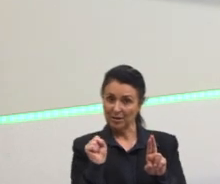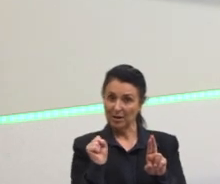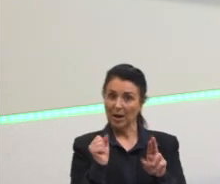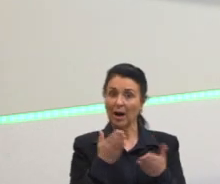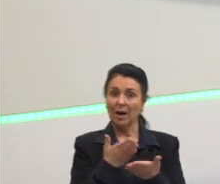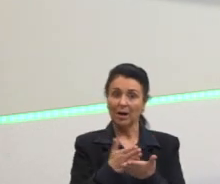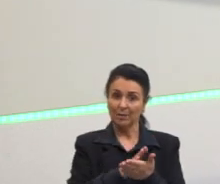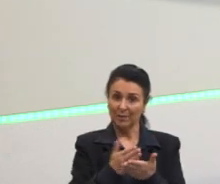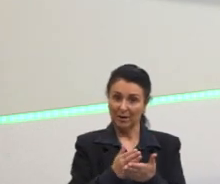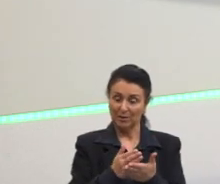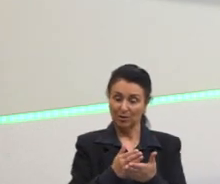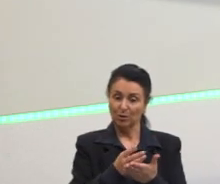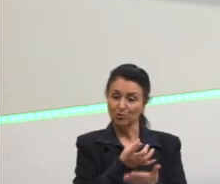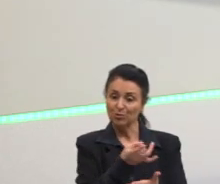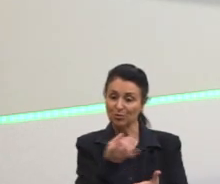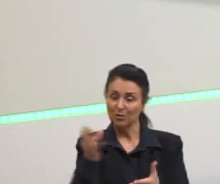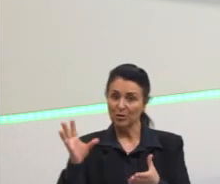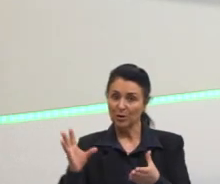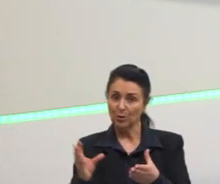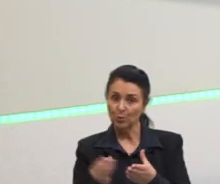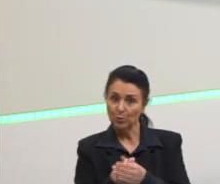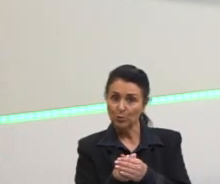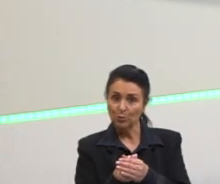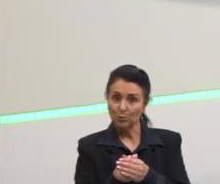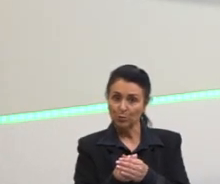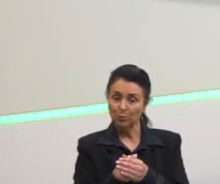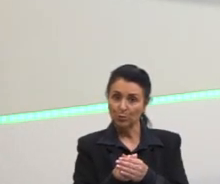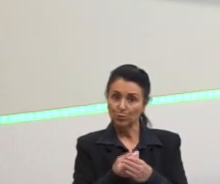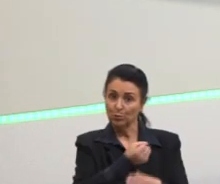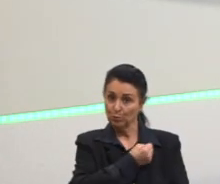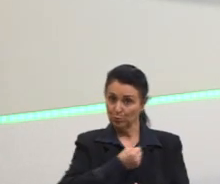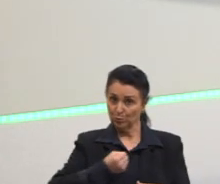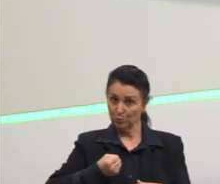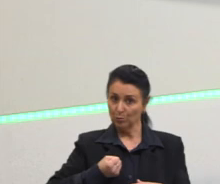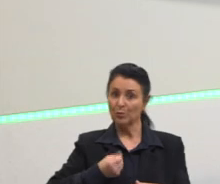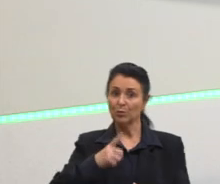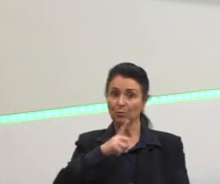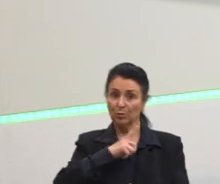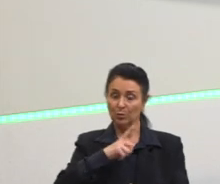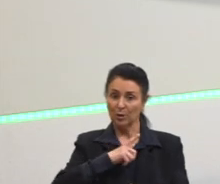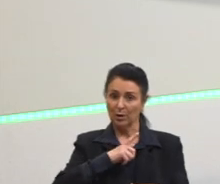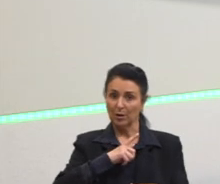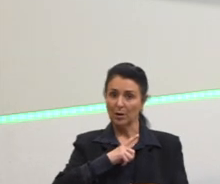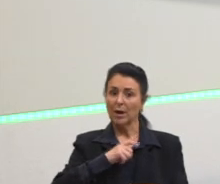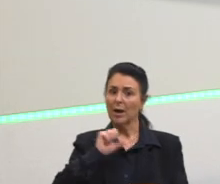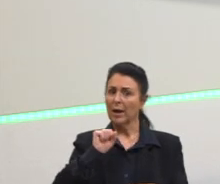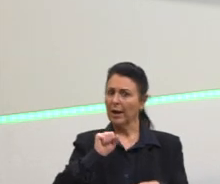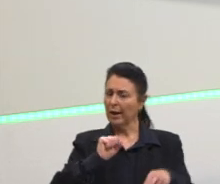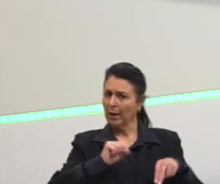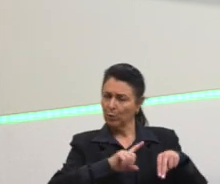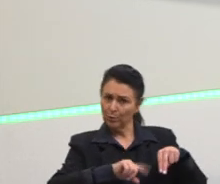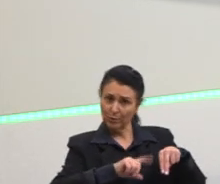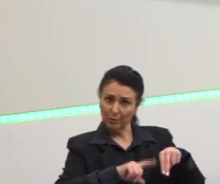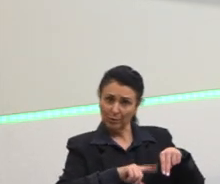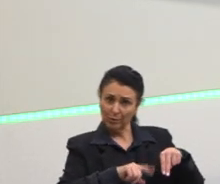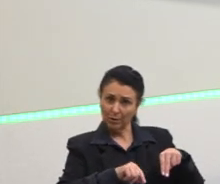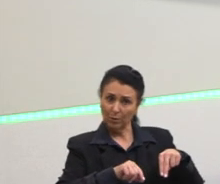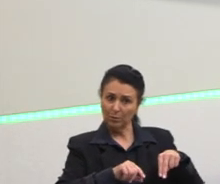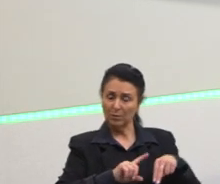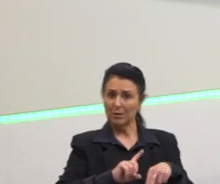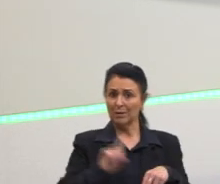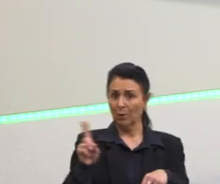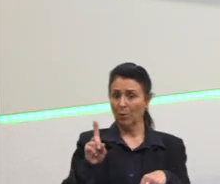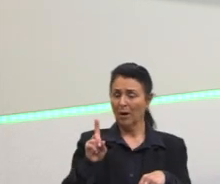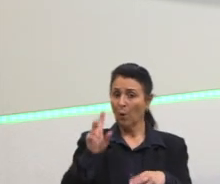média de cada conjunto ali de números dados e a Down número natural não esse é um reconhecimento de de